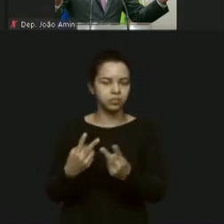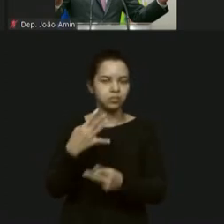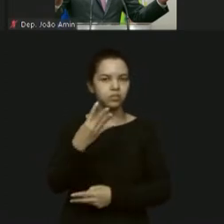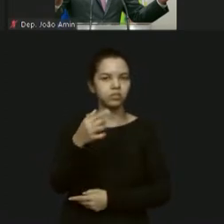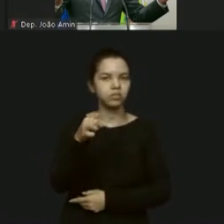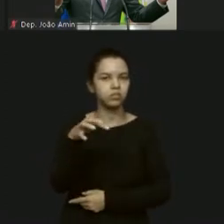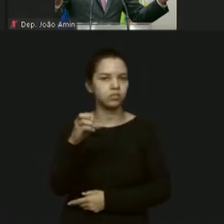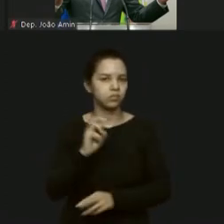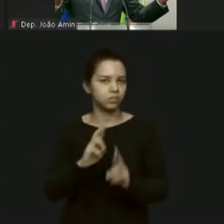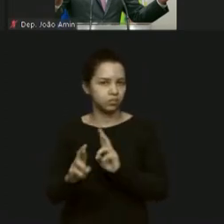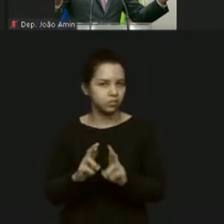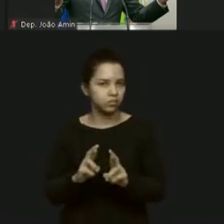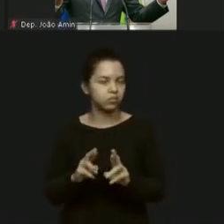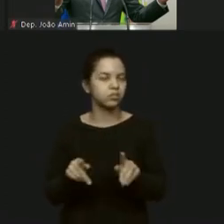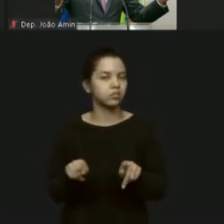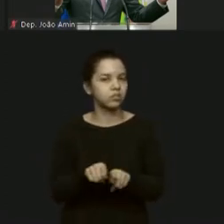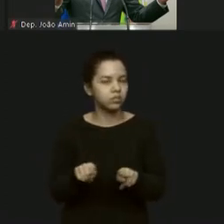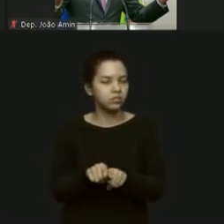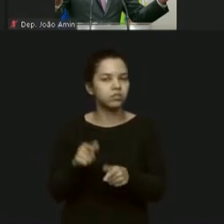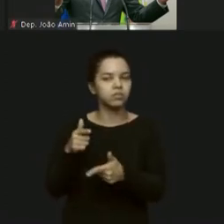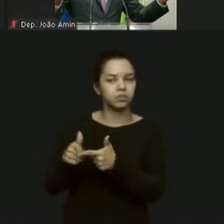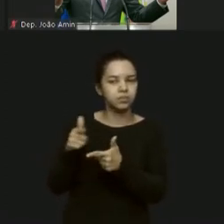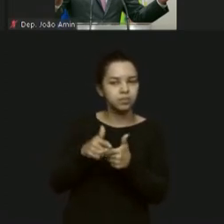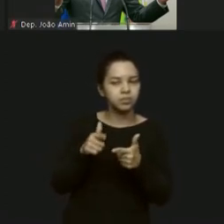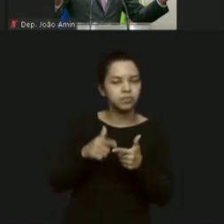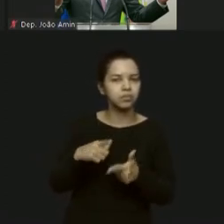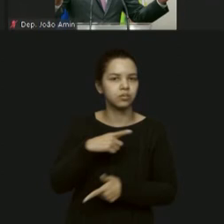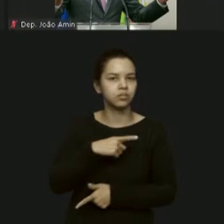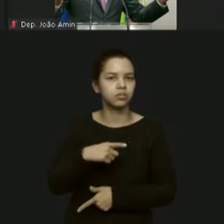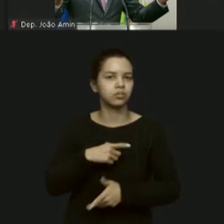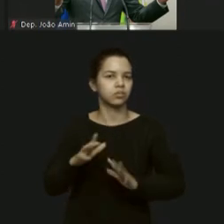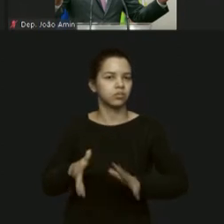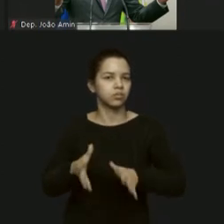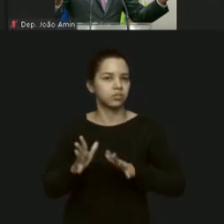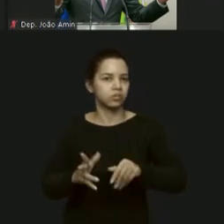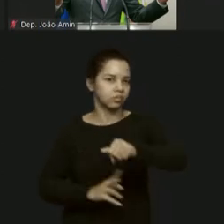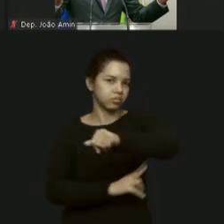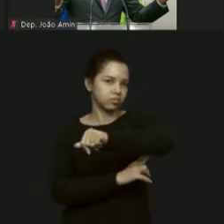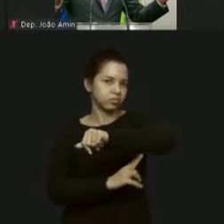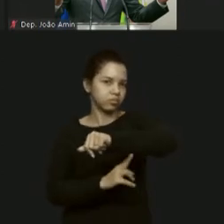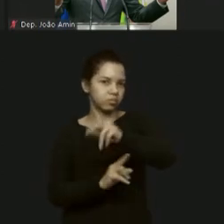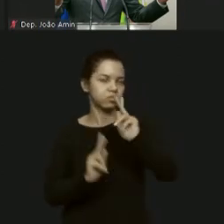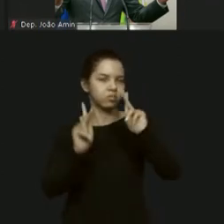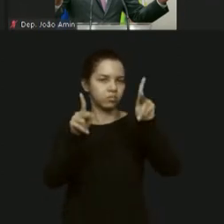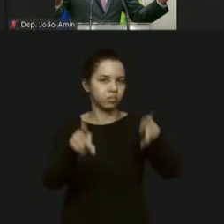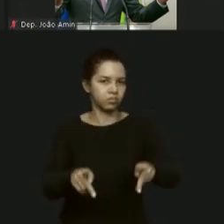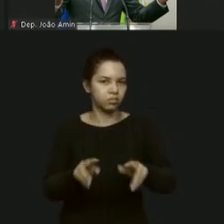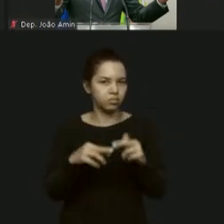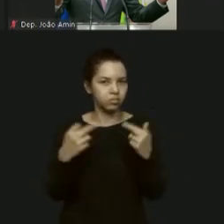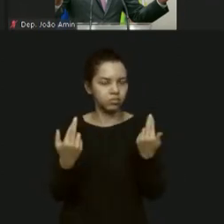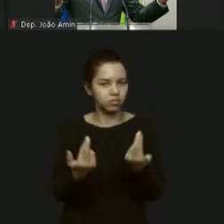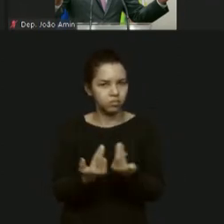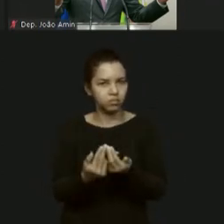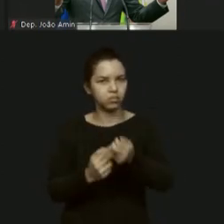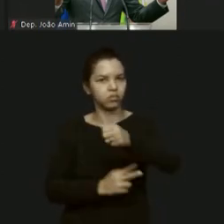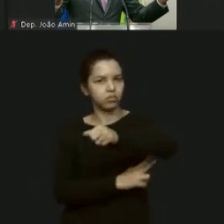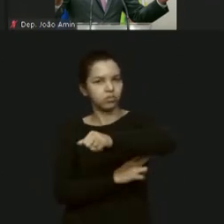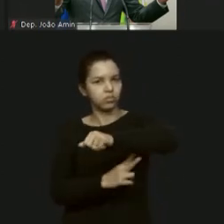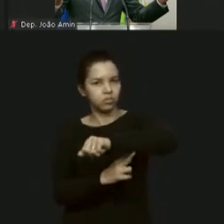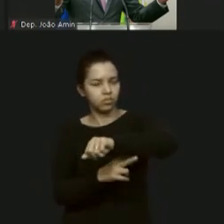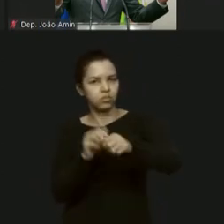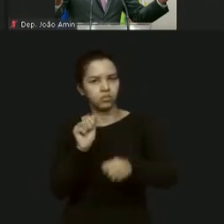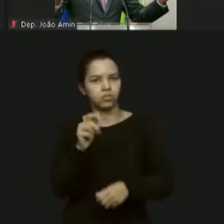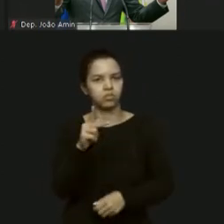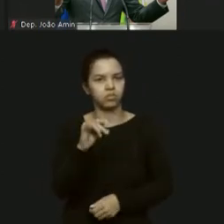como os problemas que já estão aí gravíssimos com relação à ponte de Pouso Redondo, tem a sua preocupação com a ponte de Apiúna, toda